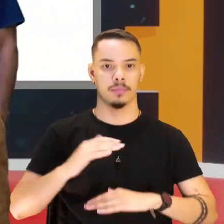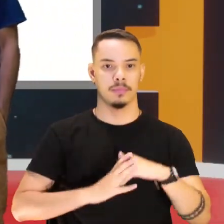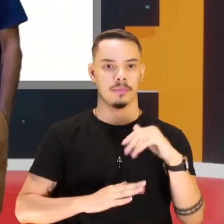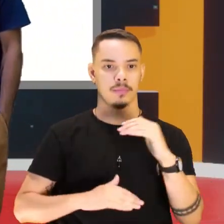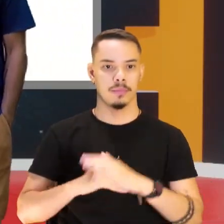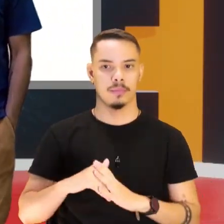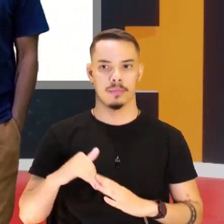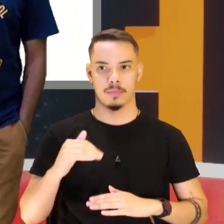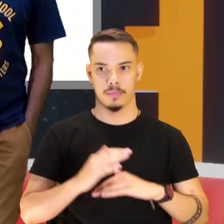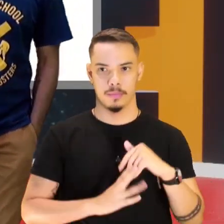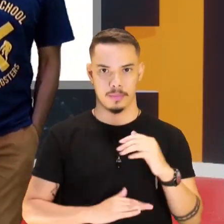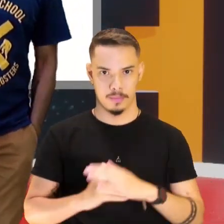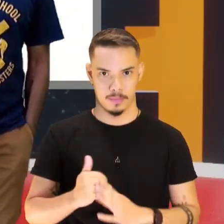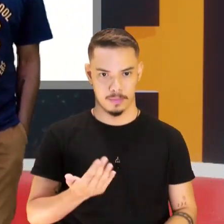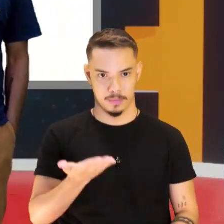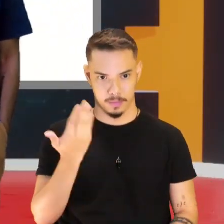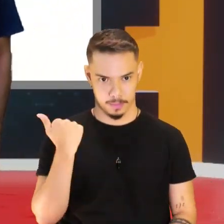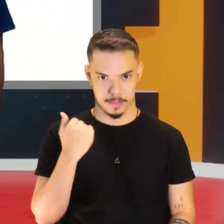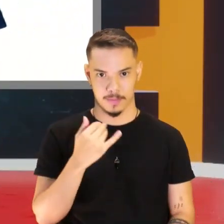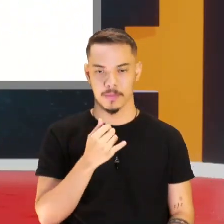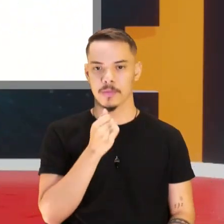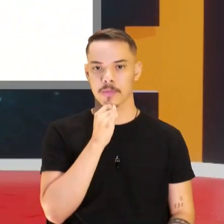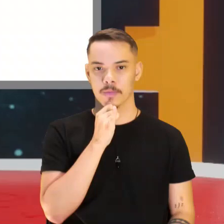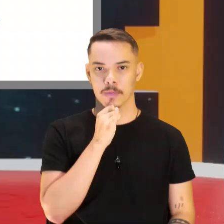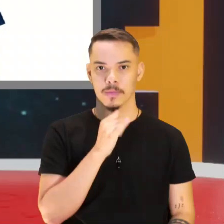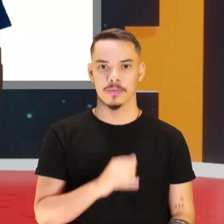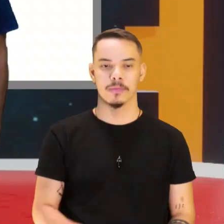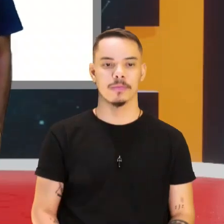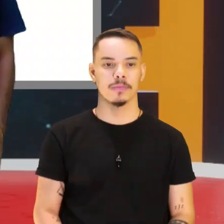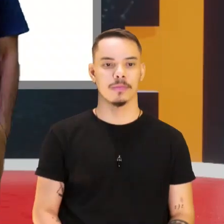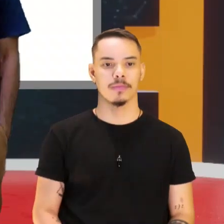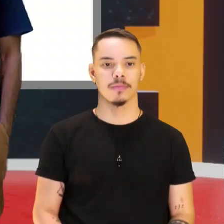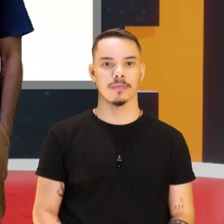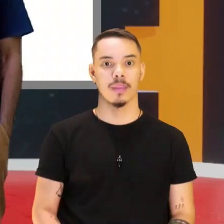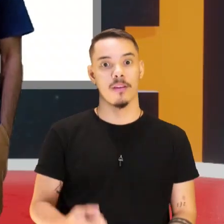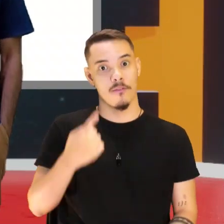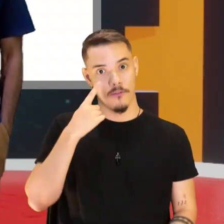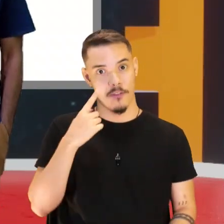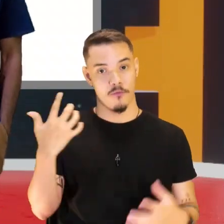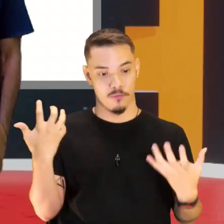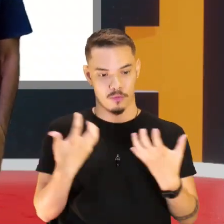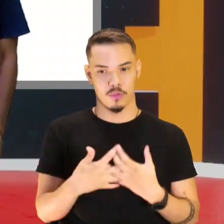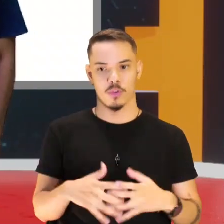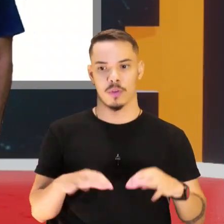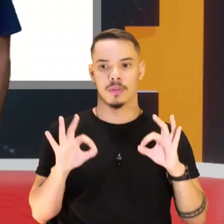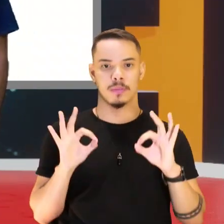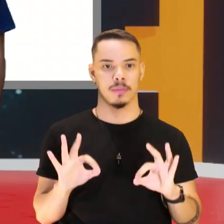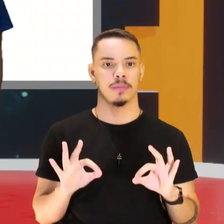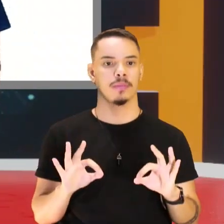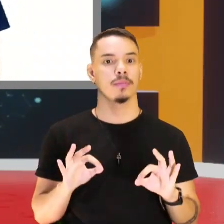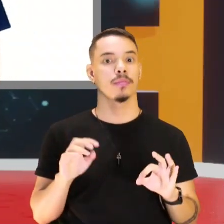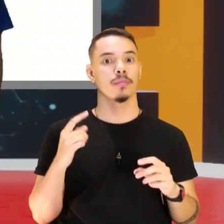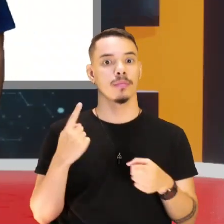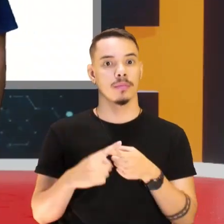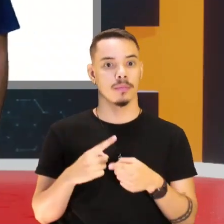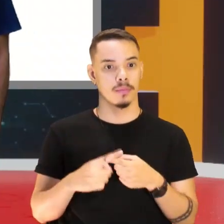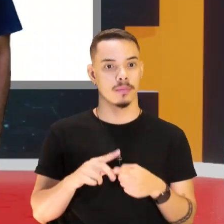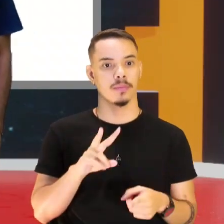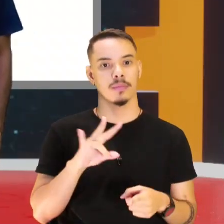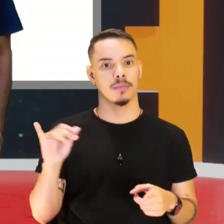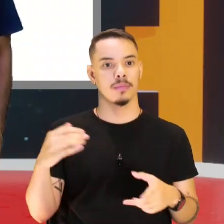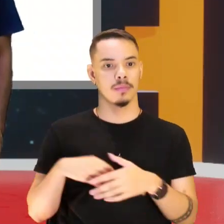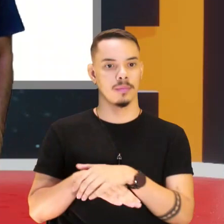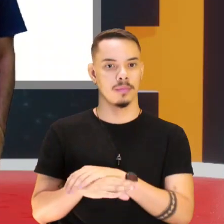Vamos fazer exemplos, vamos praticar, vamos mostrar para vocês aí como que de fato isso funciona, que aí sim isso vai